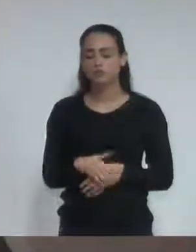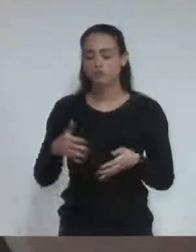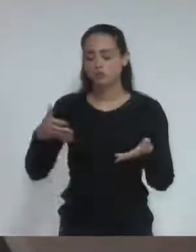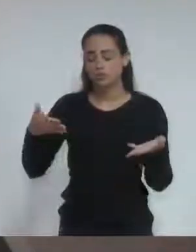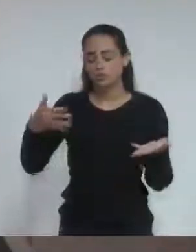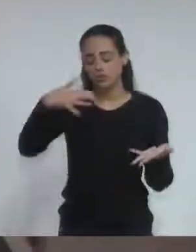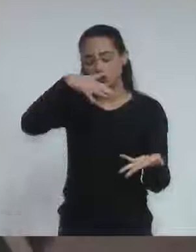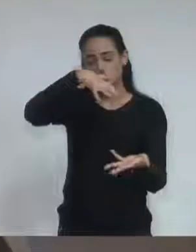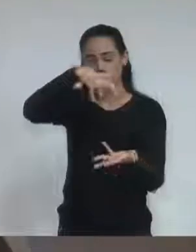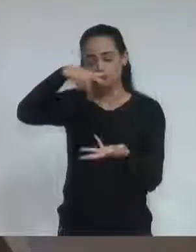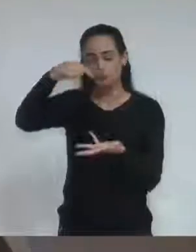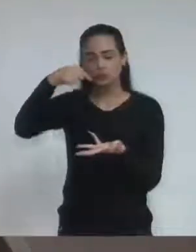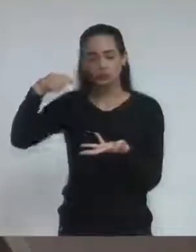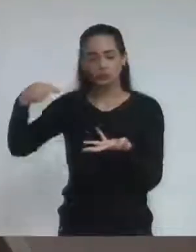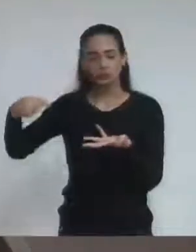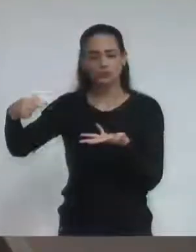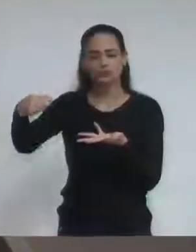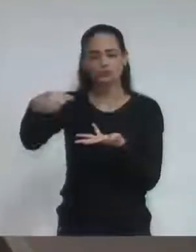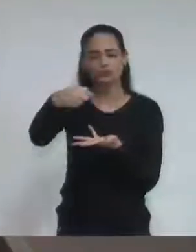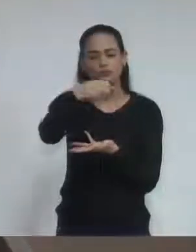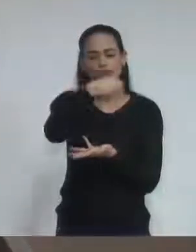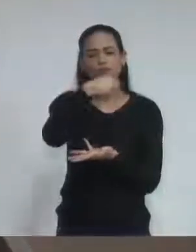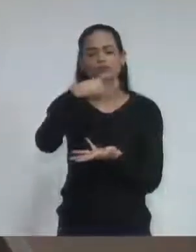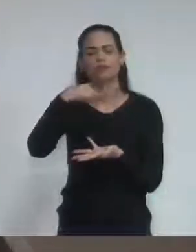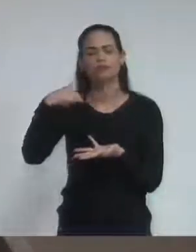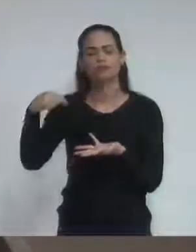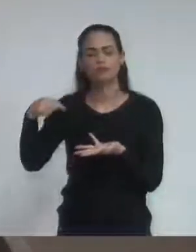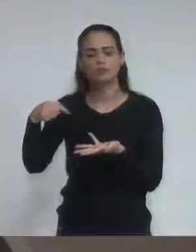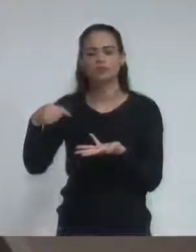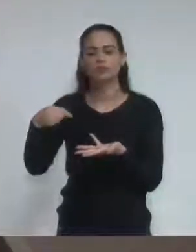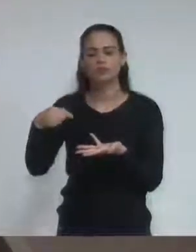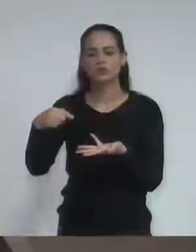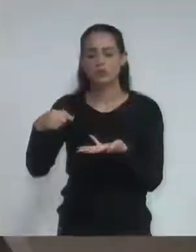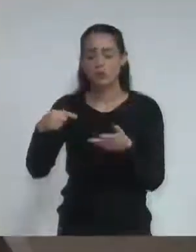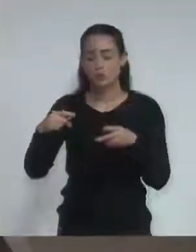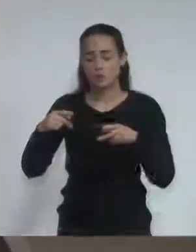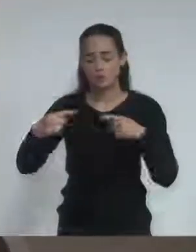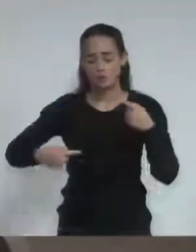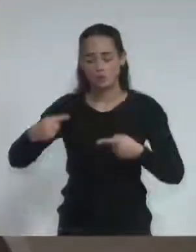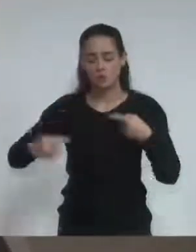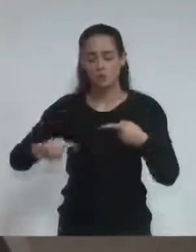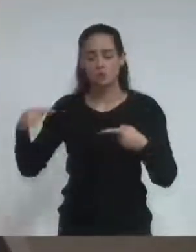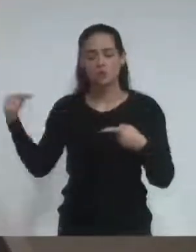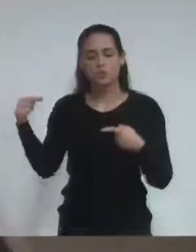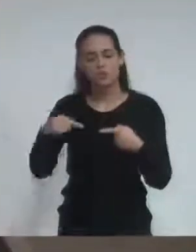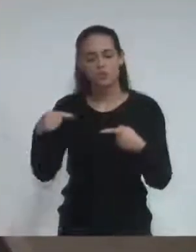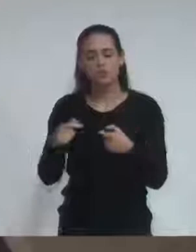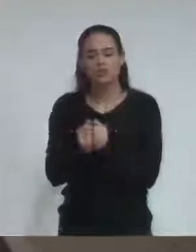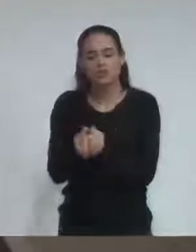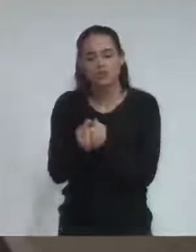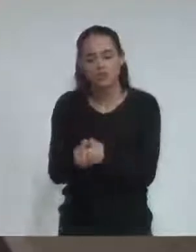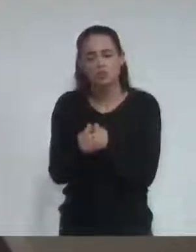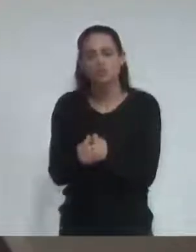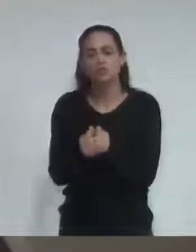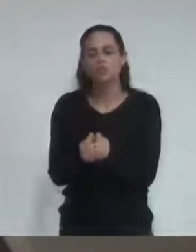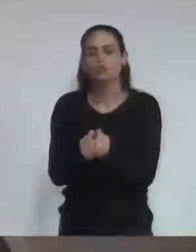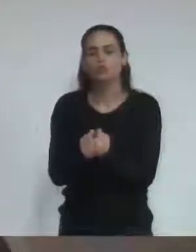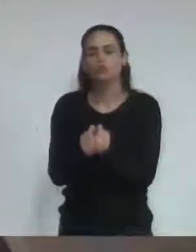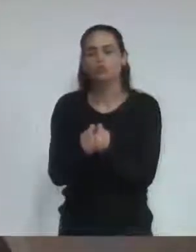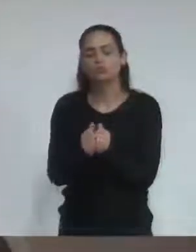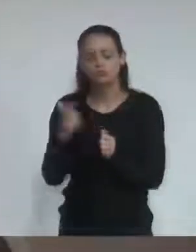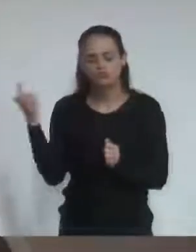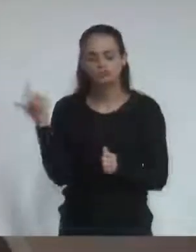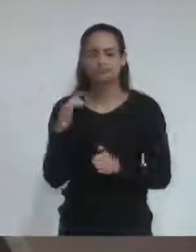dificuldades, obstáculos, que não fosse via o processo político, né, e via democracia. Todos, invariavelmente,